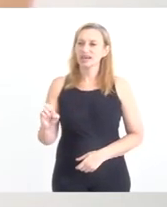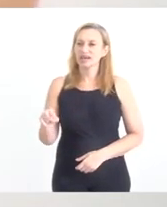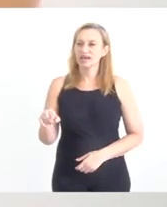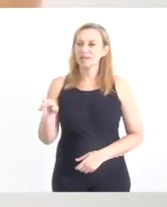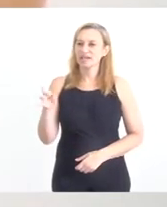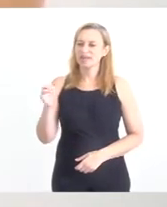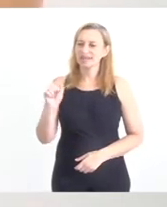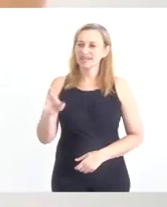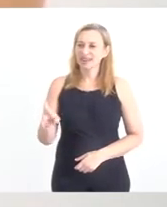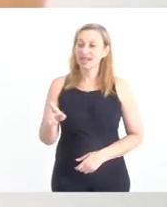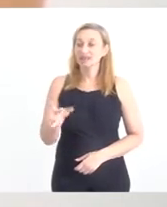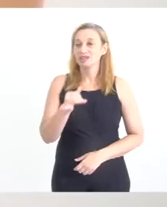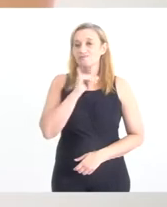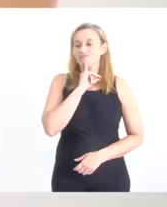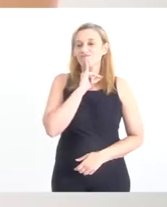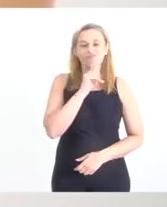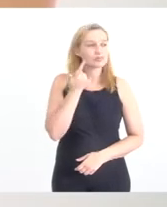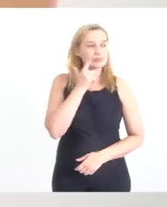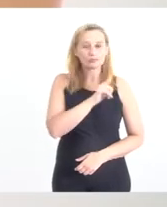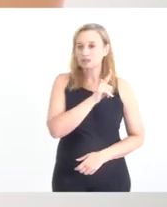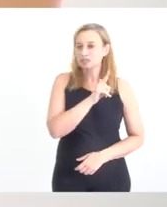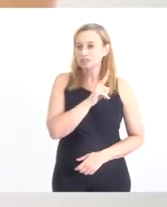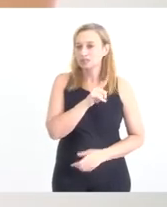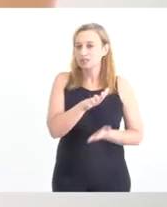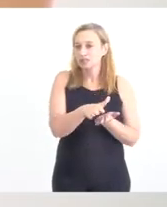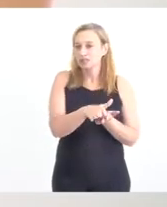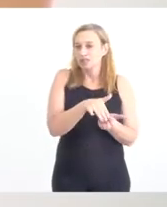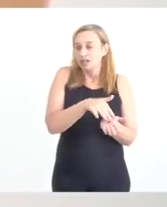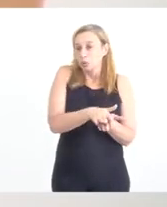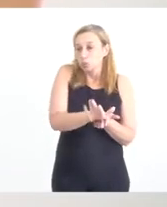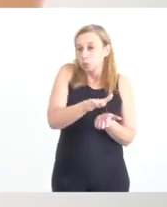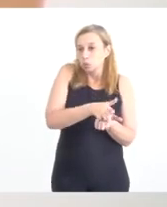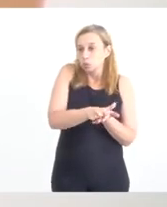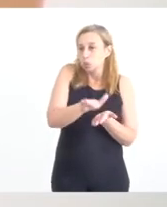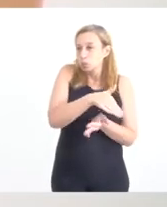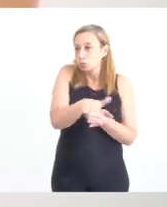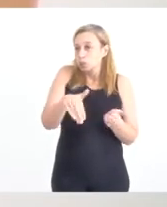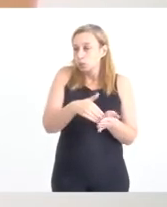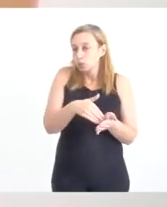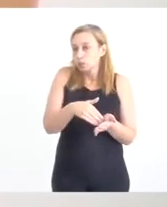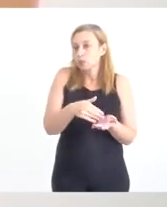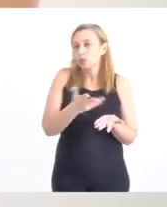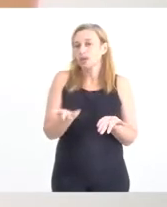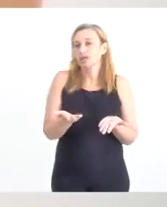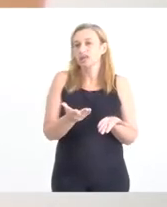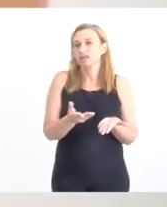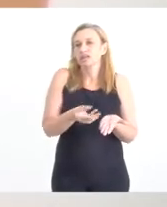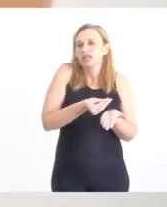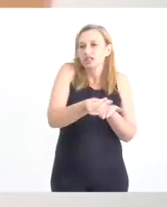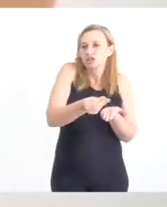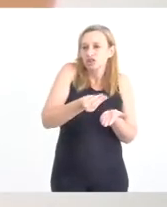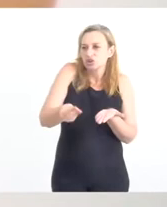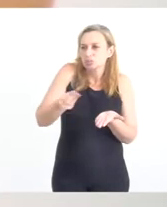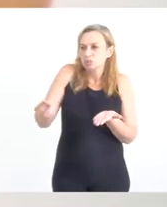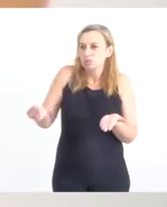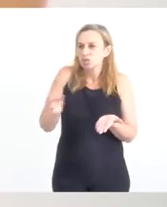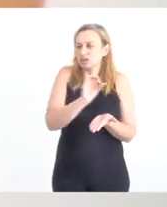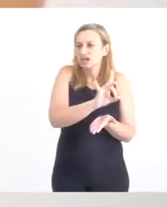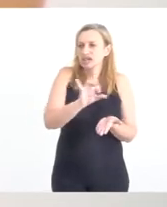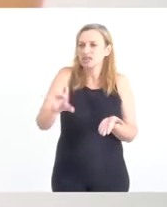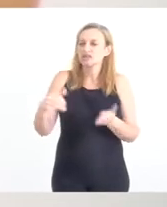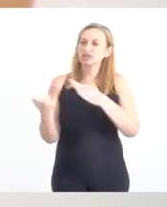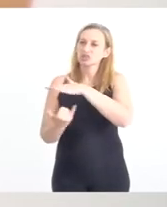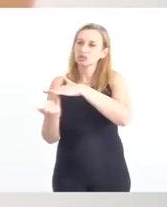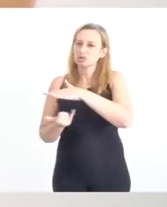que infelizmente não conseguimos imprimir para todos a gente vai distribuir para cada uma das